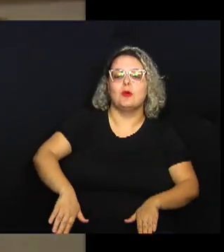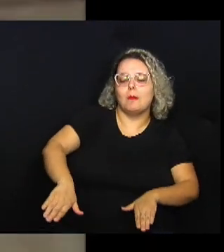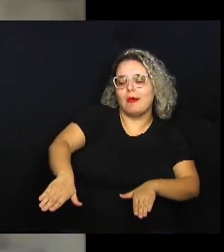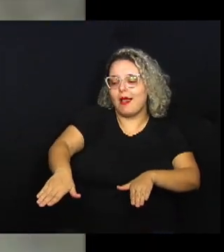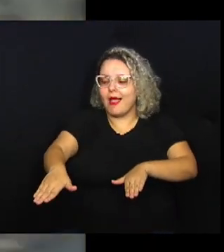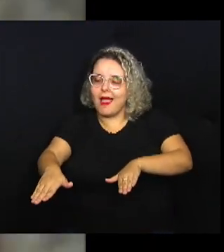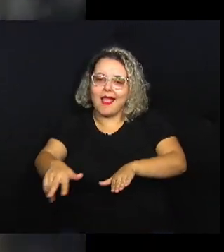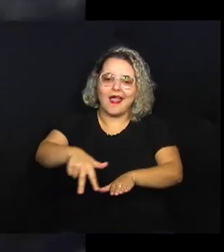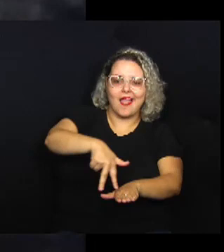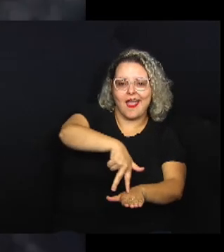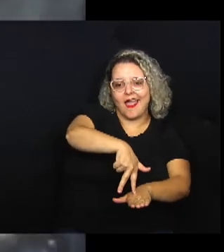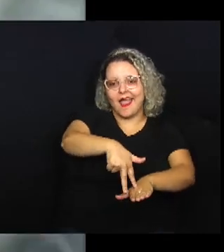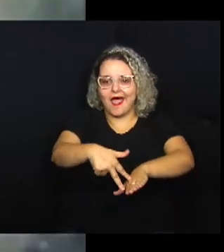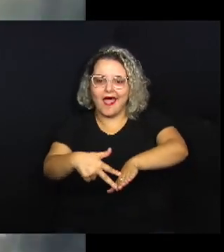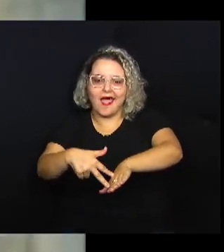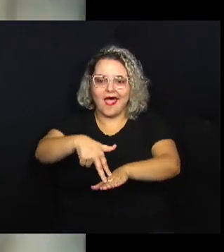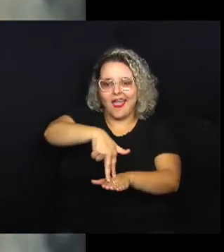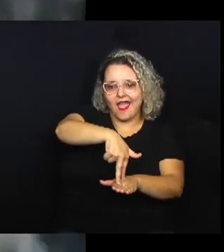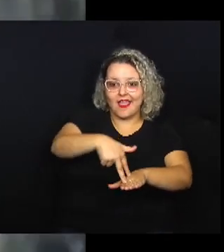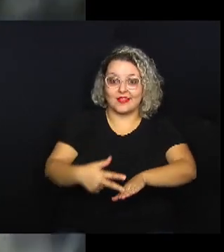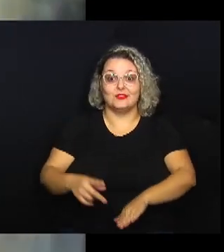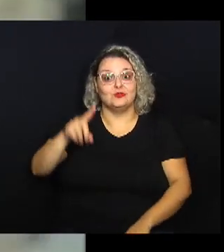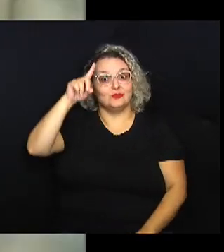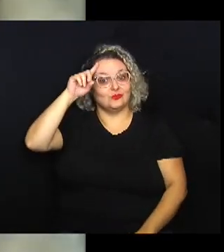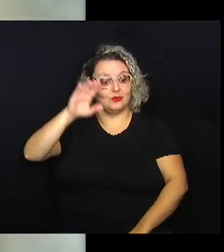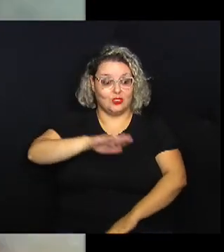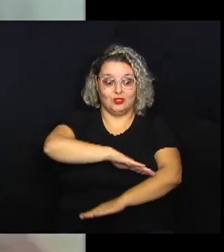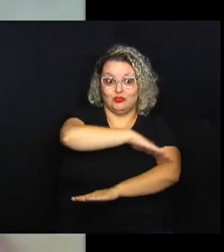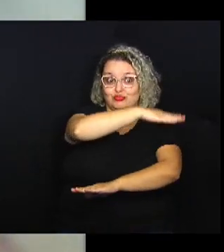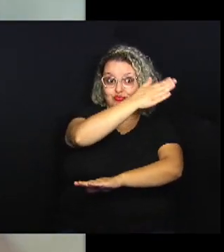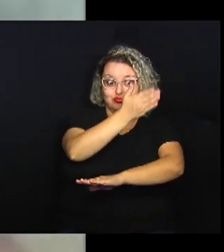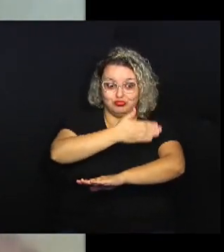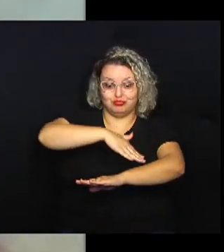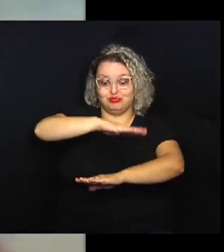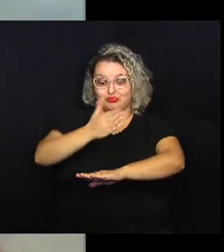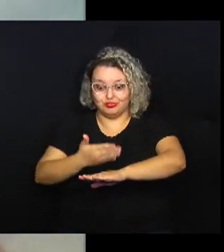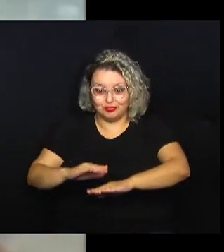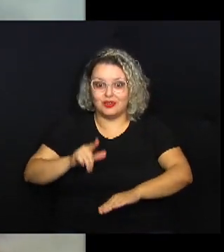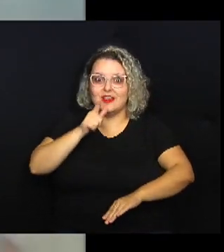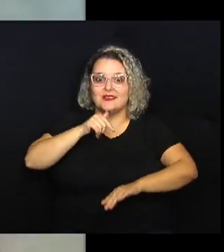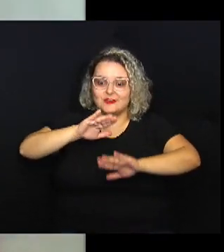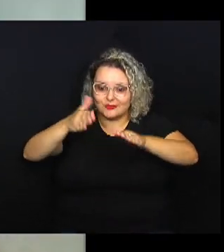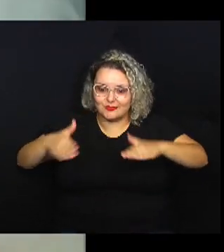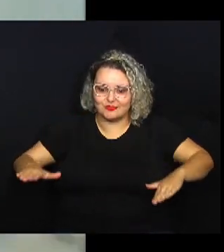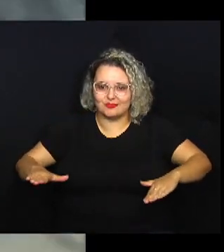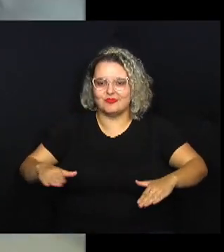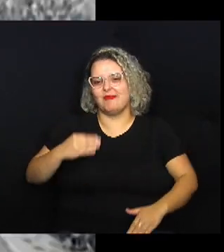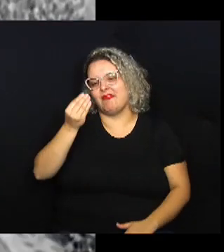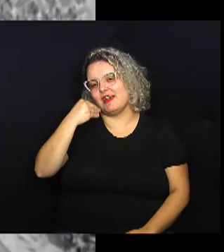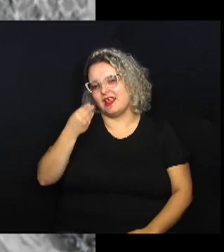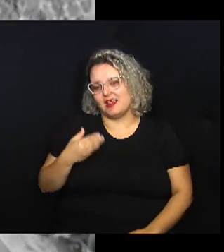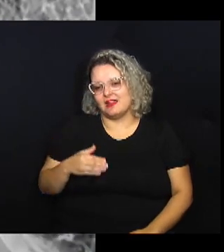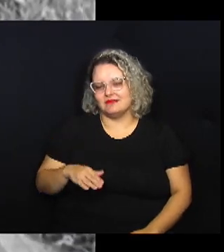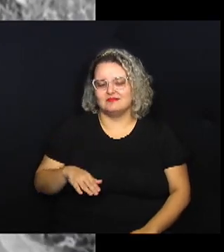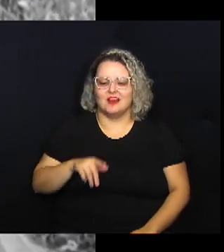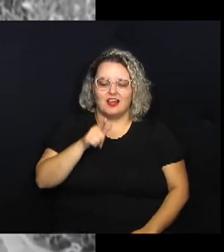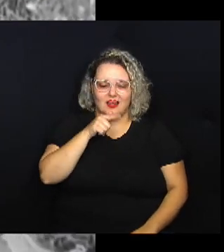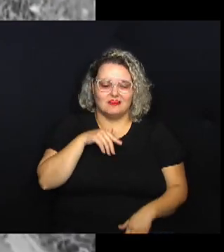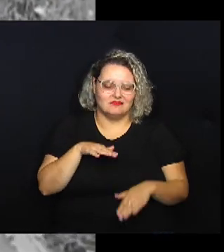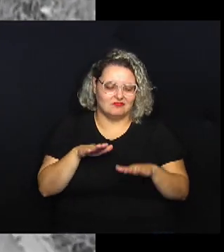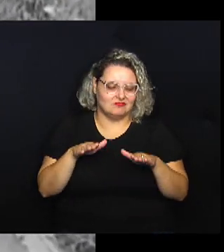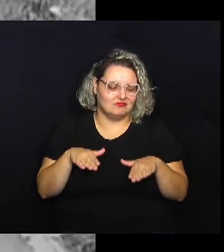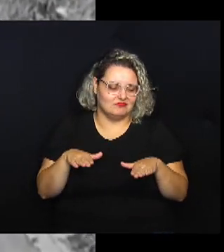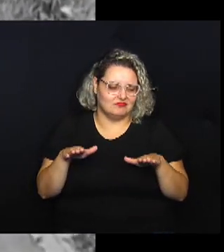manterem em atividade nos dias em que as ondas do mar estivessem fracas e não pudessem surfar já